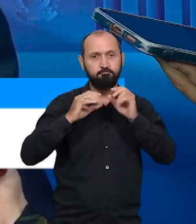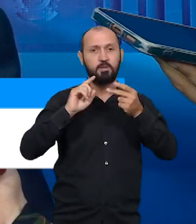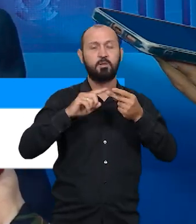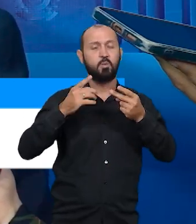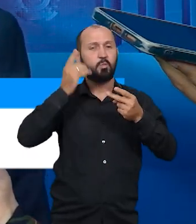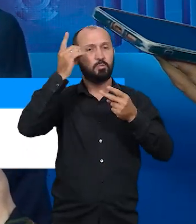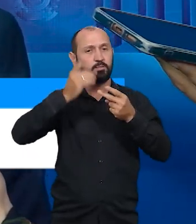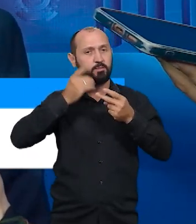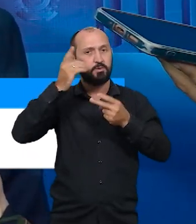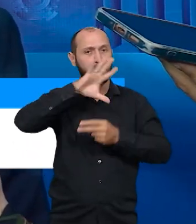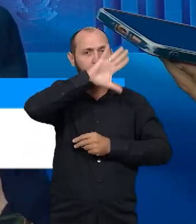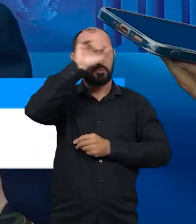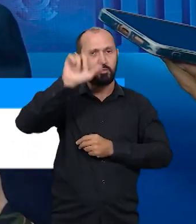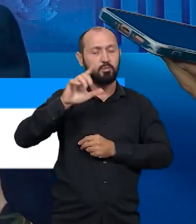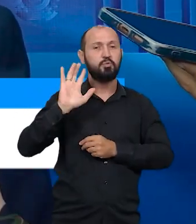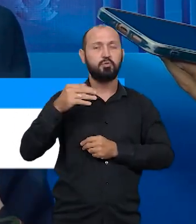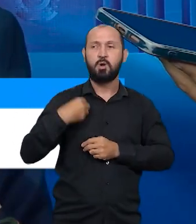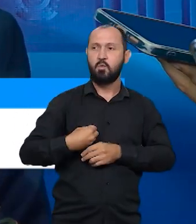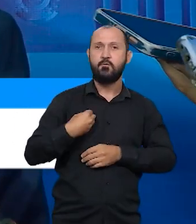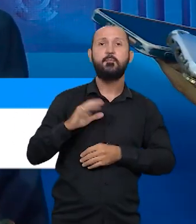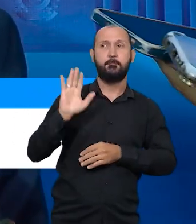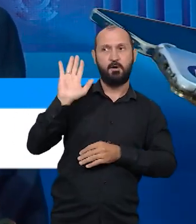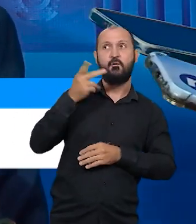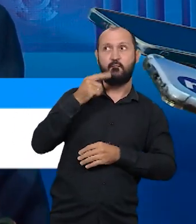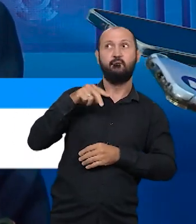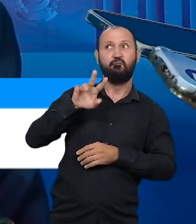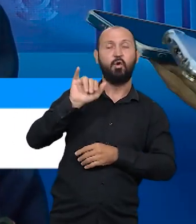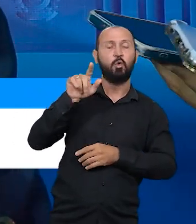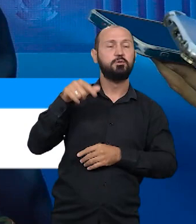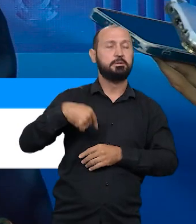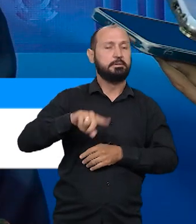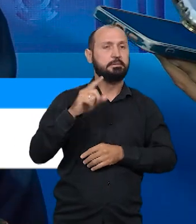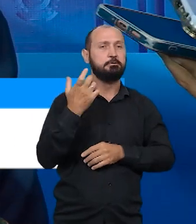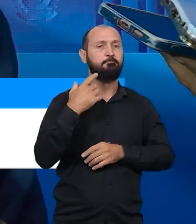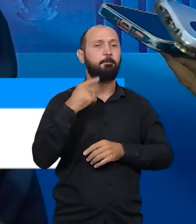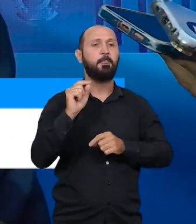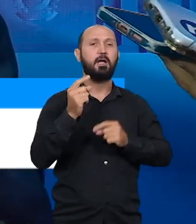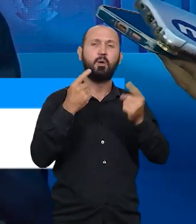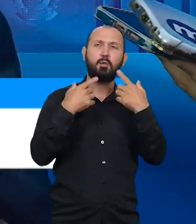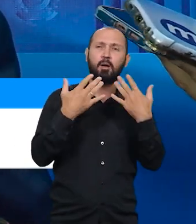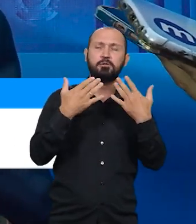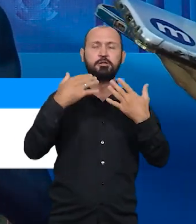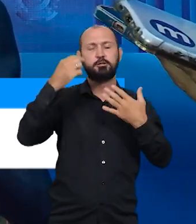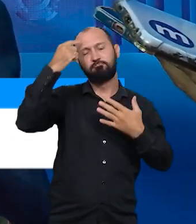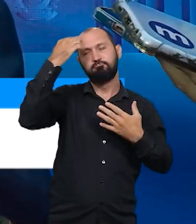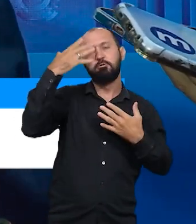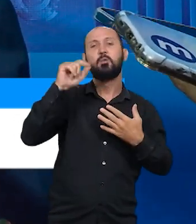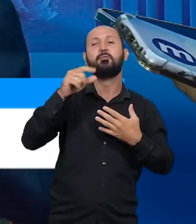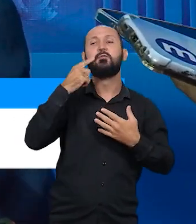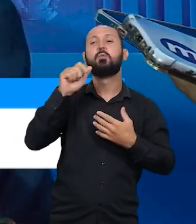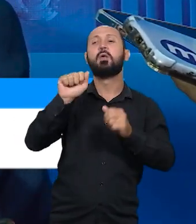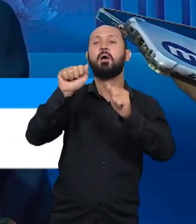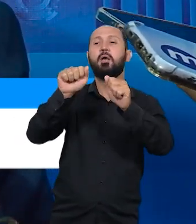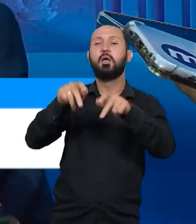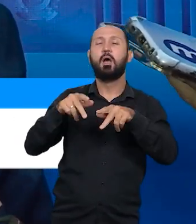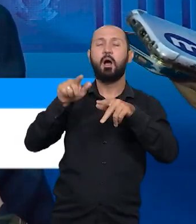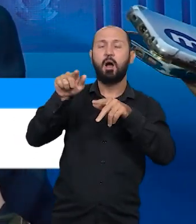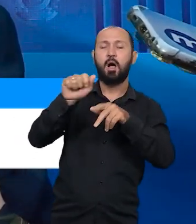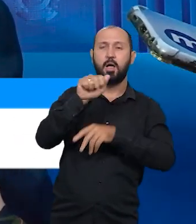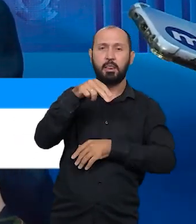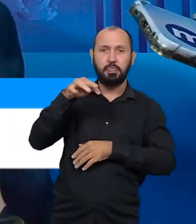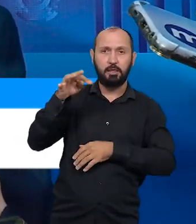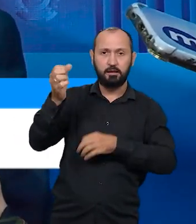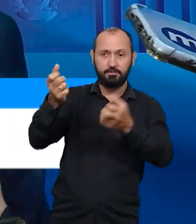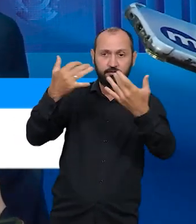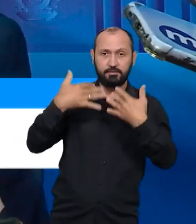cidadão enquanto parlamentar do Mato Grosso do Sul já Confirmei a presença e nós vamos é levar nossa ideias ouvir o que a ntt vai